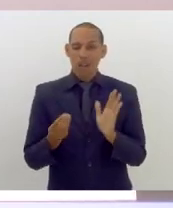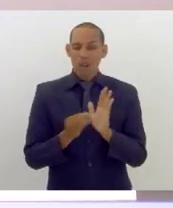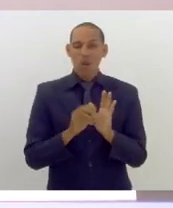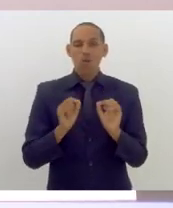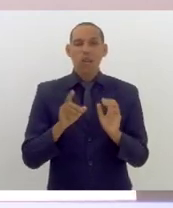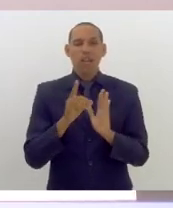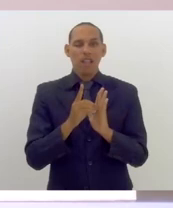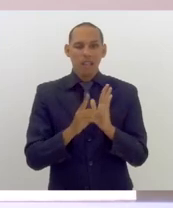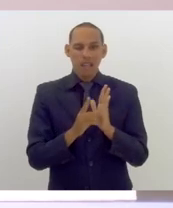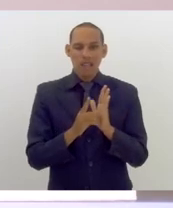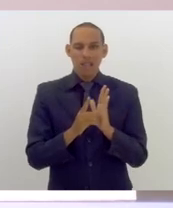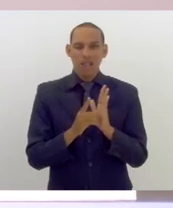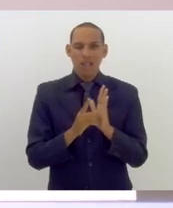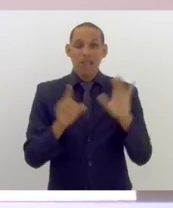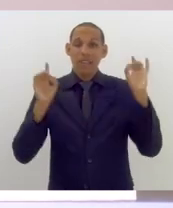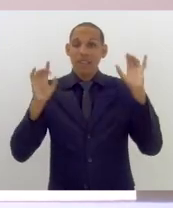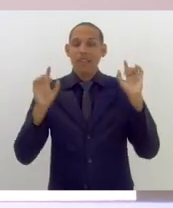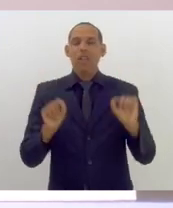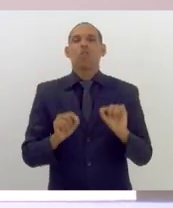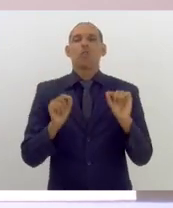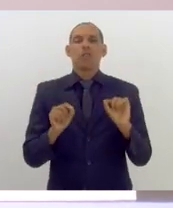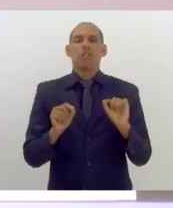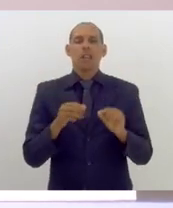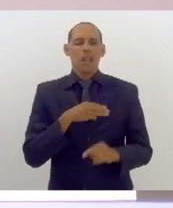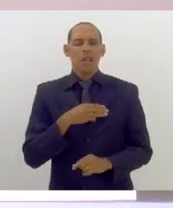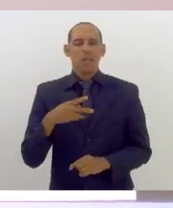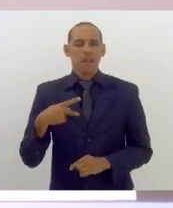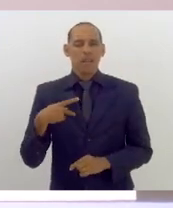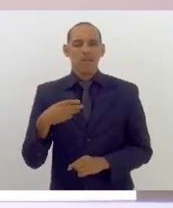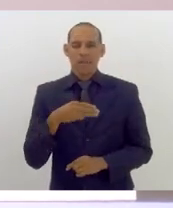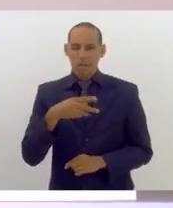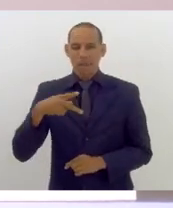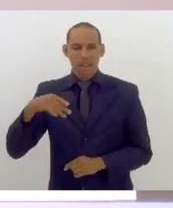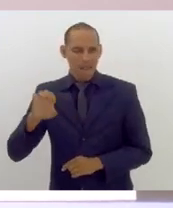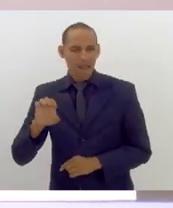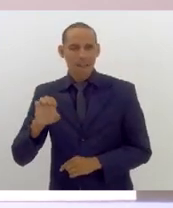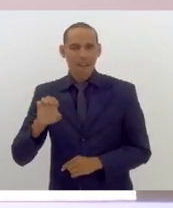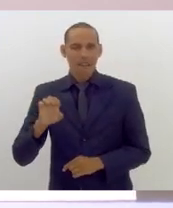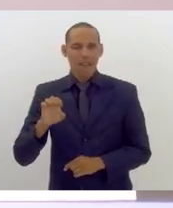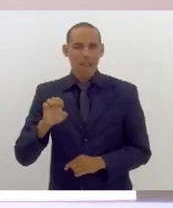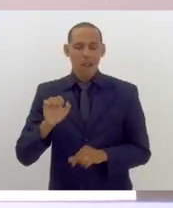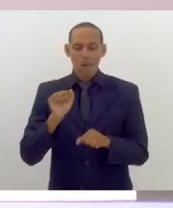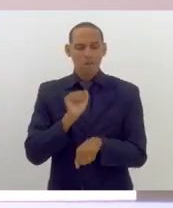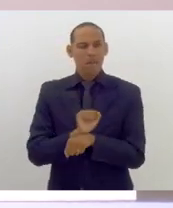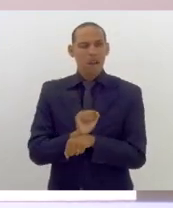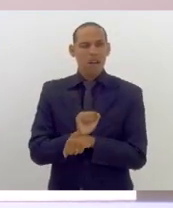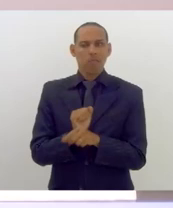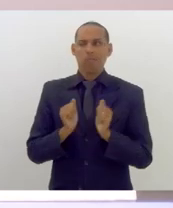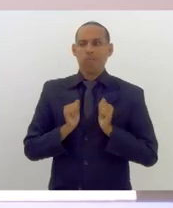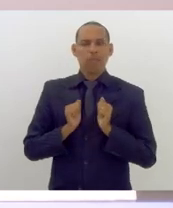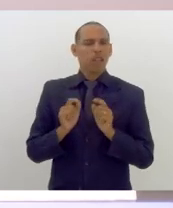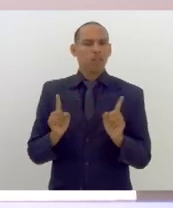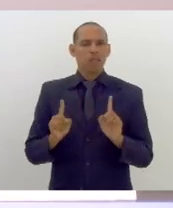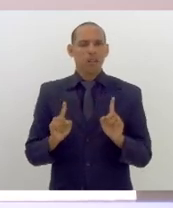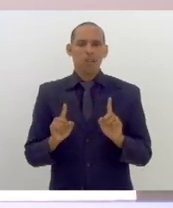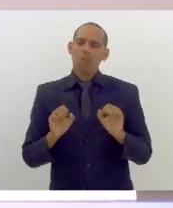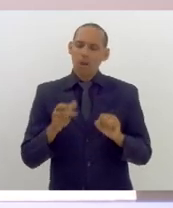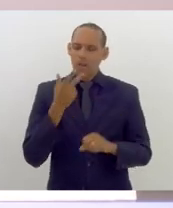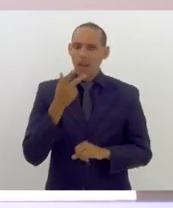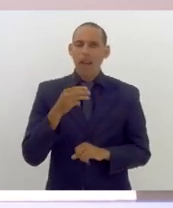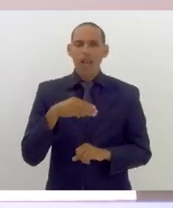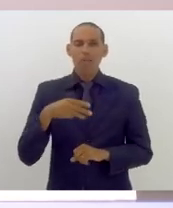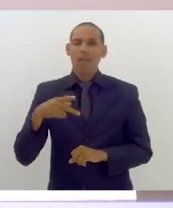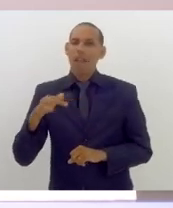decreto destaque que o ministério Estadual não ficou inerte o que poderia ser argumentado de intimidade do Ministério